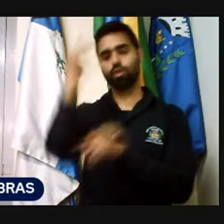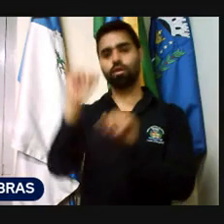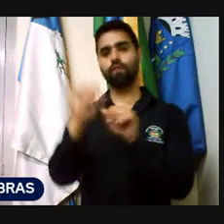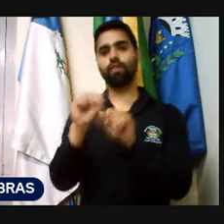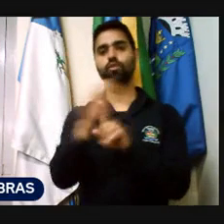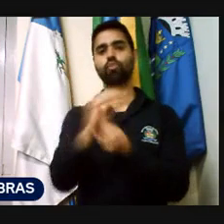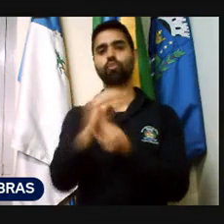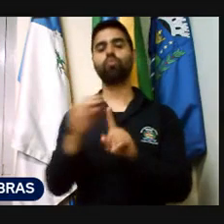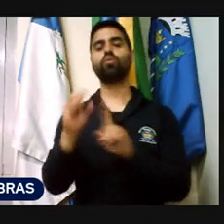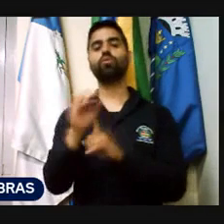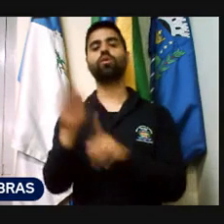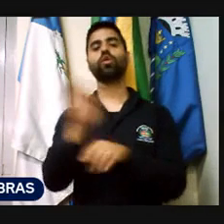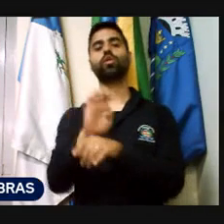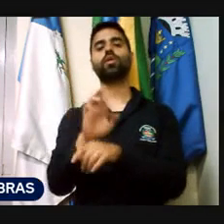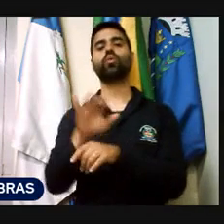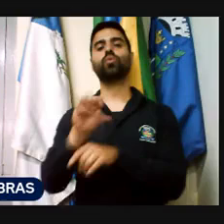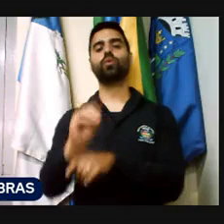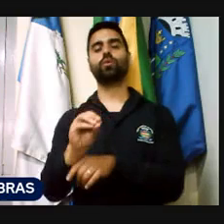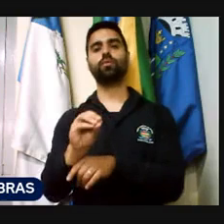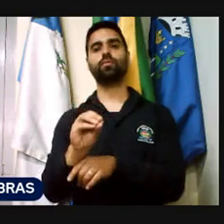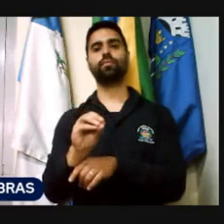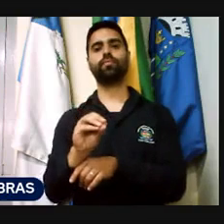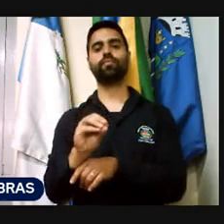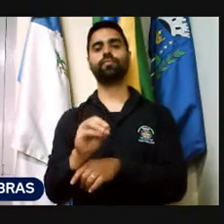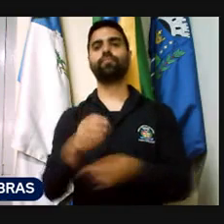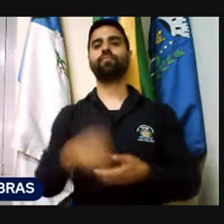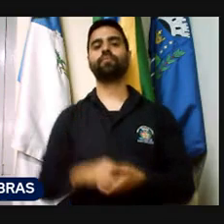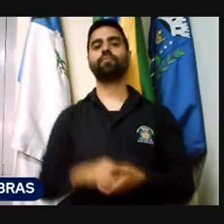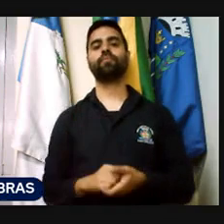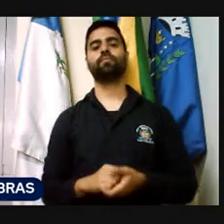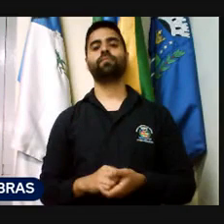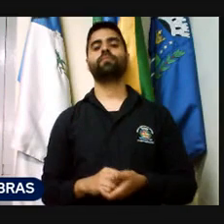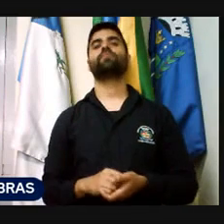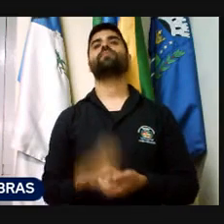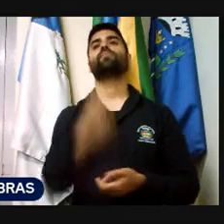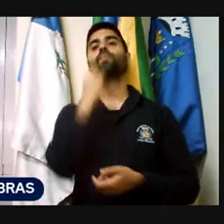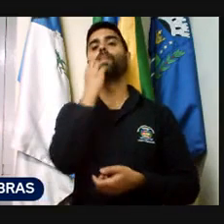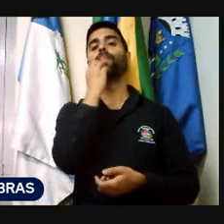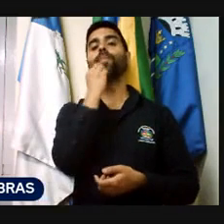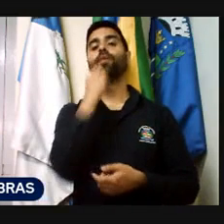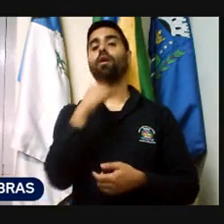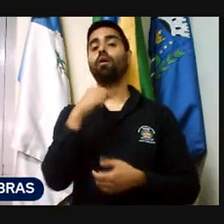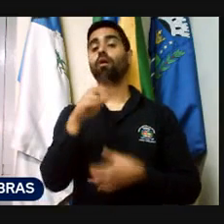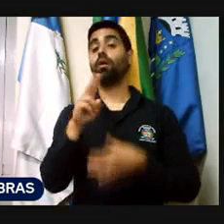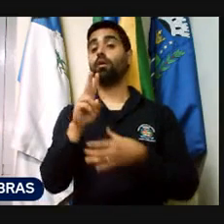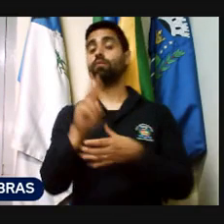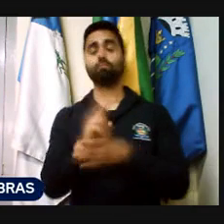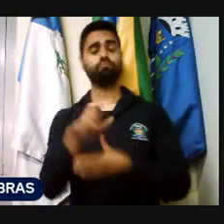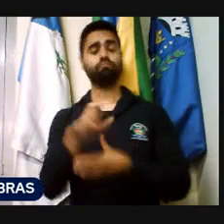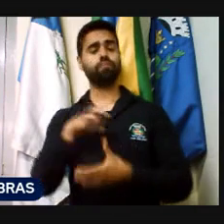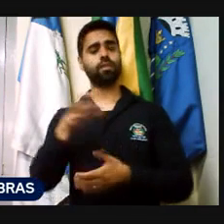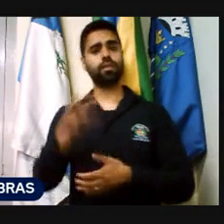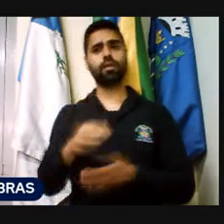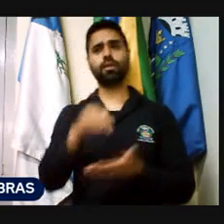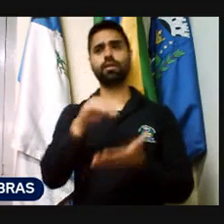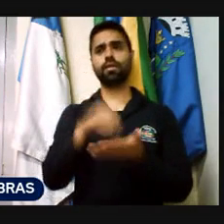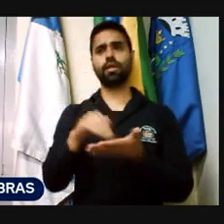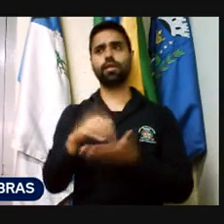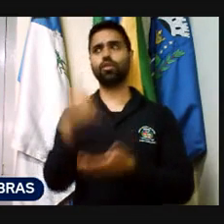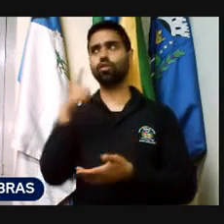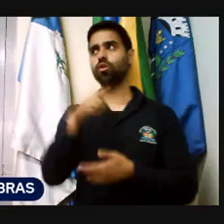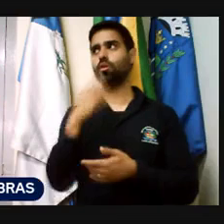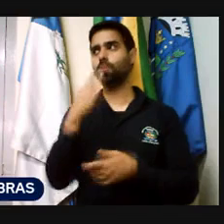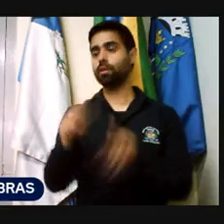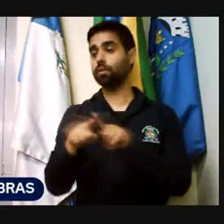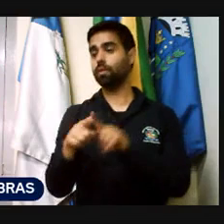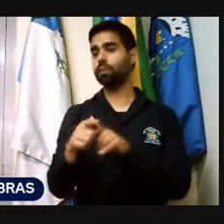cultura do estado do Rio de Janeiro, de uma maneira geral. Então, Valença, com certeza, secretaria, mais uma vez aí, peço